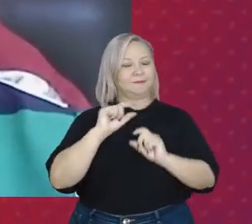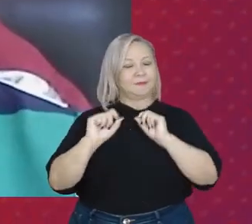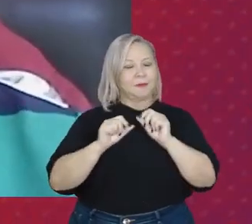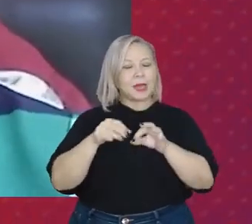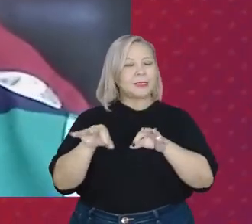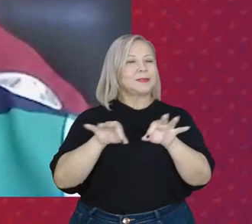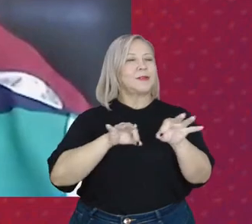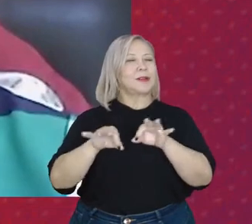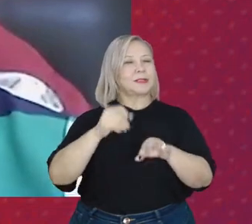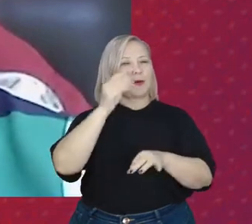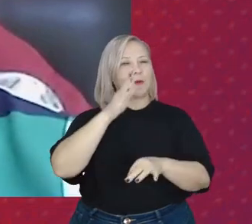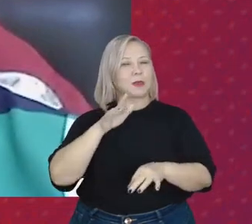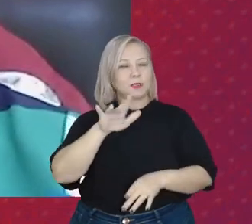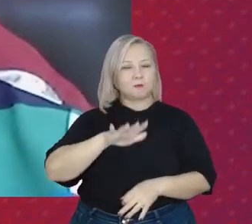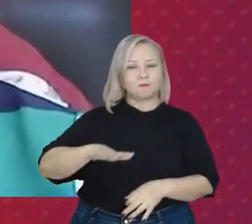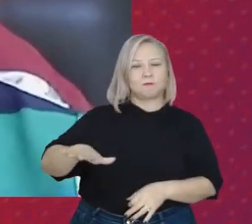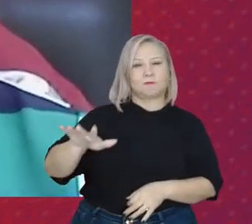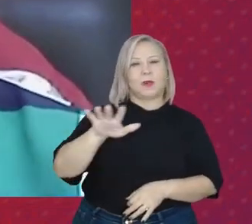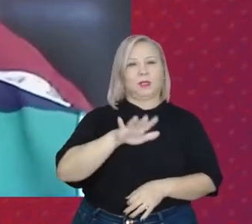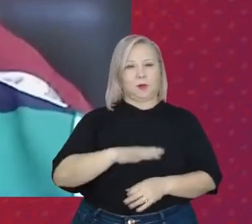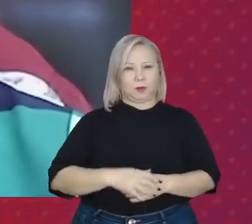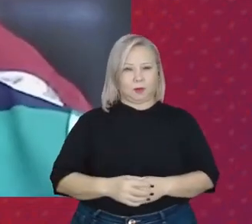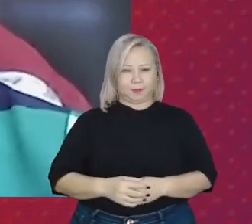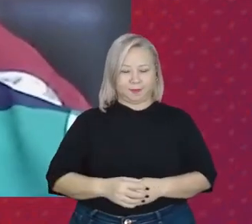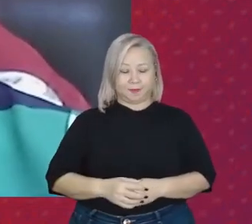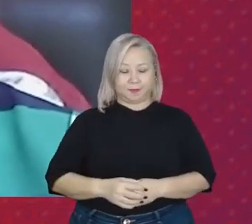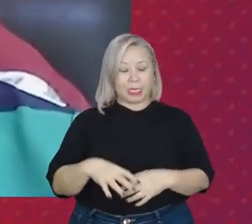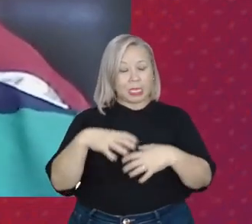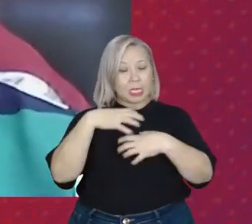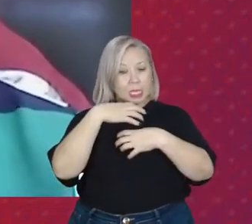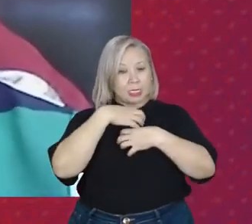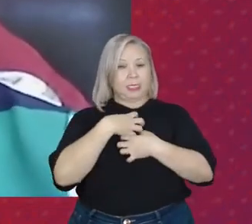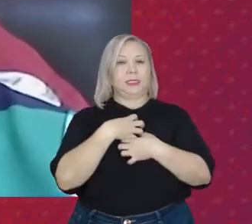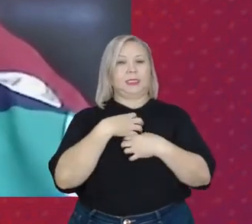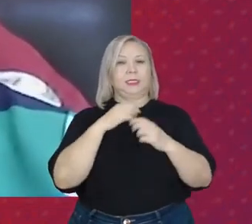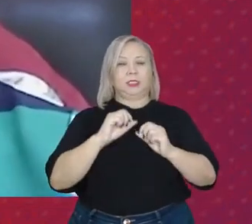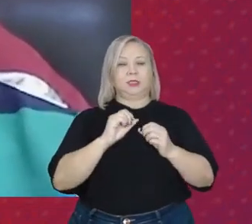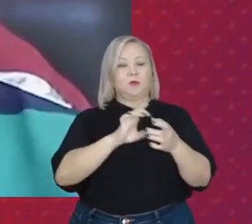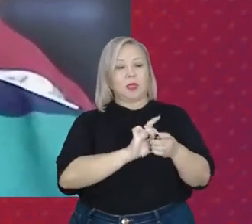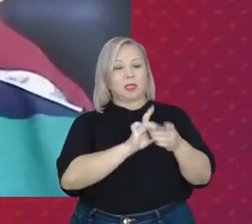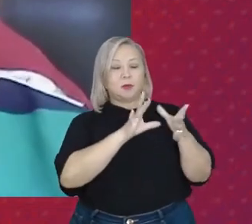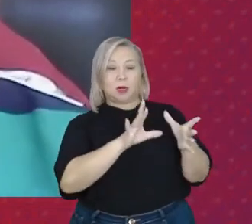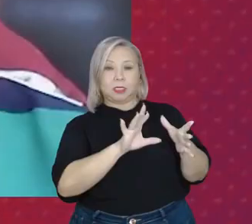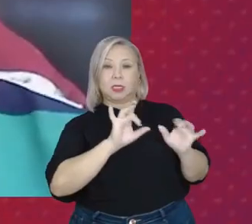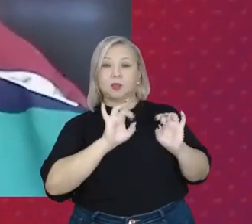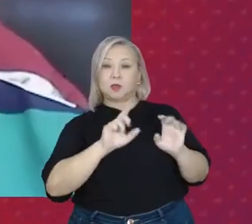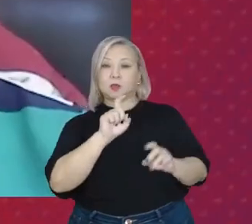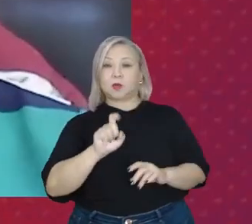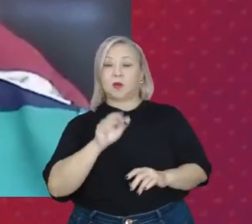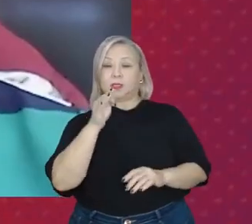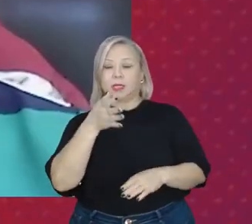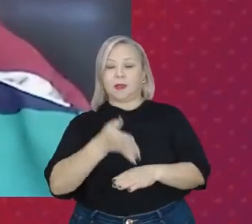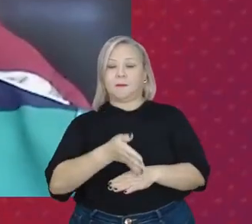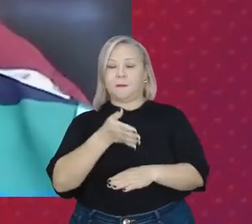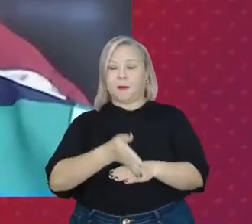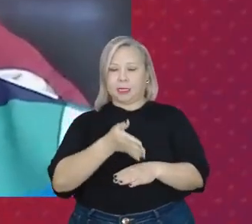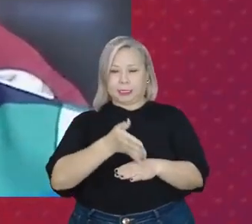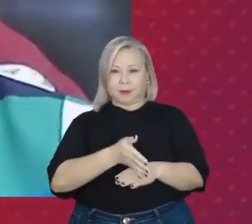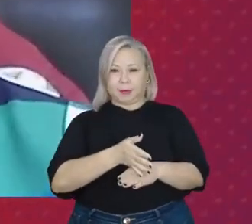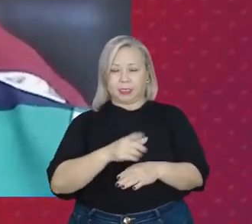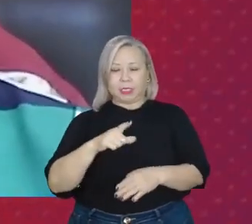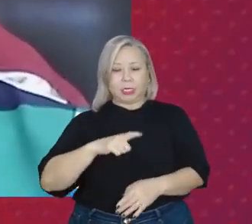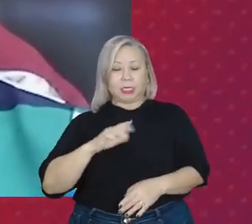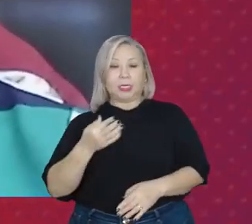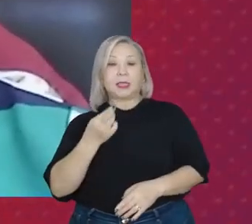construir um Brasil para todos. E, nesse sentido, a democracia só será participativa e